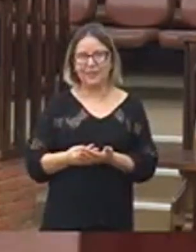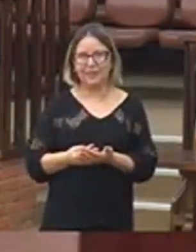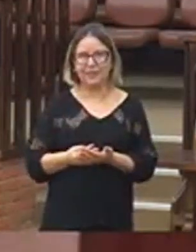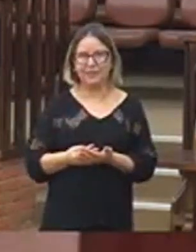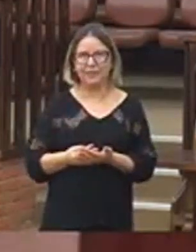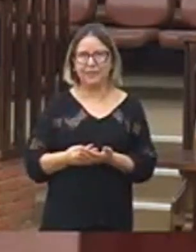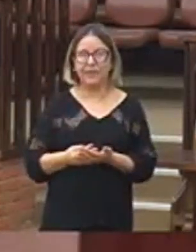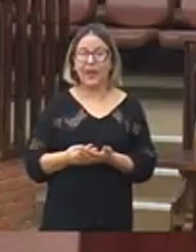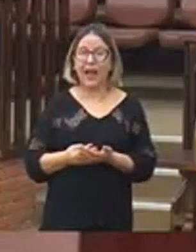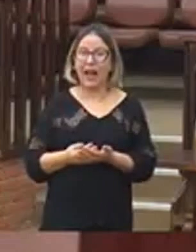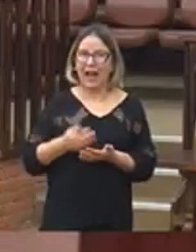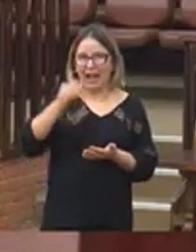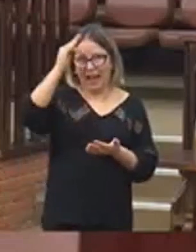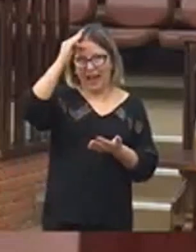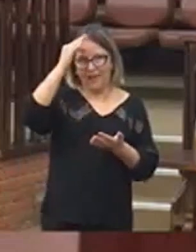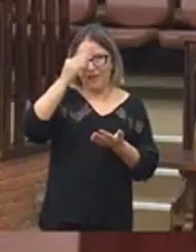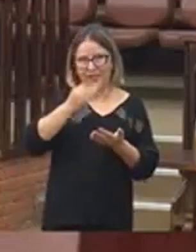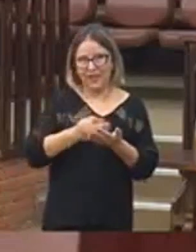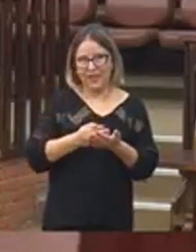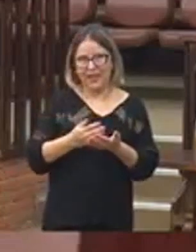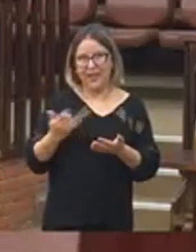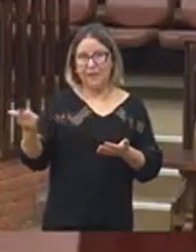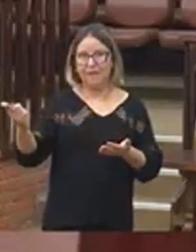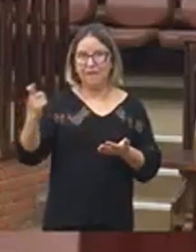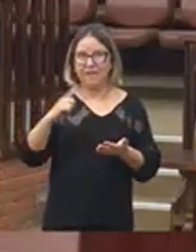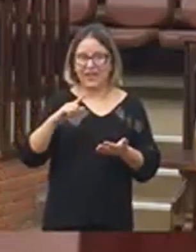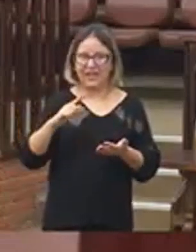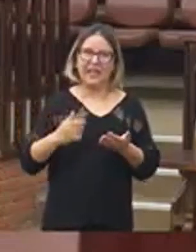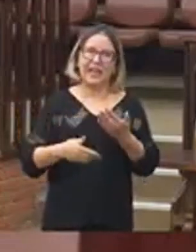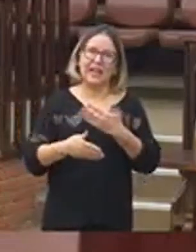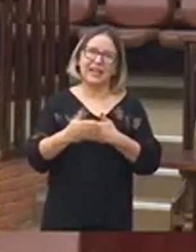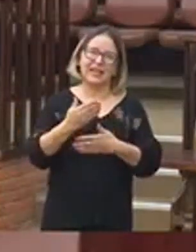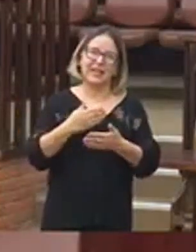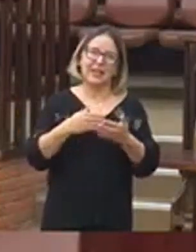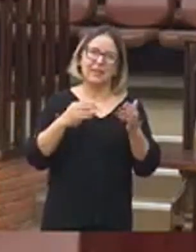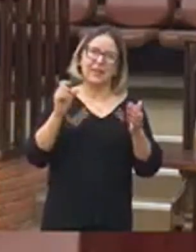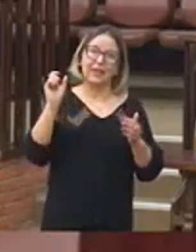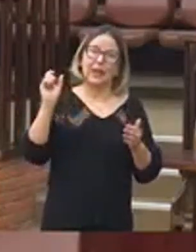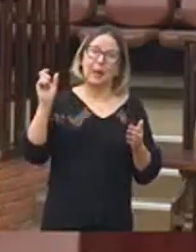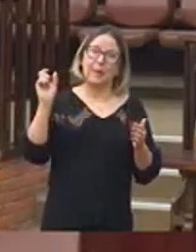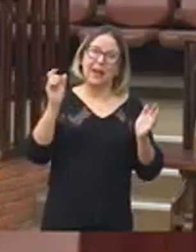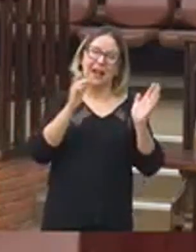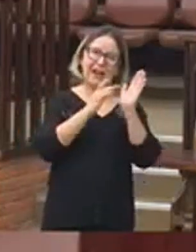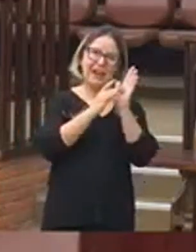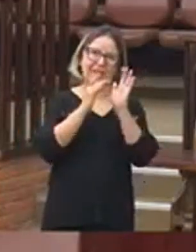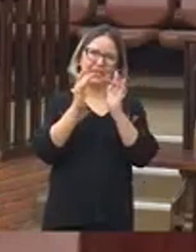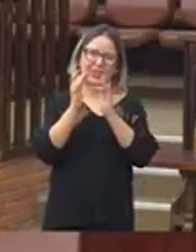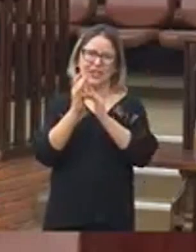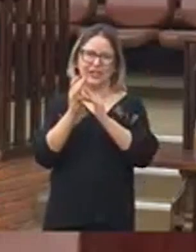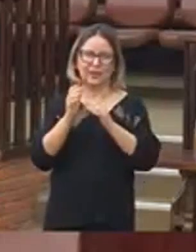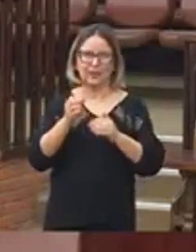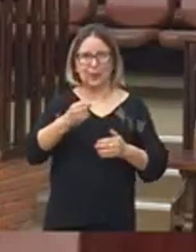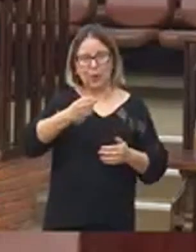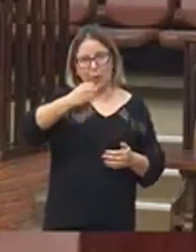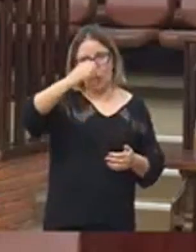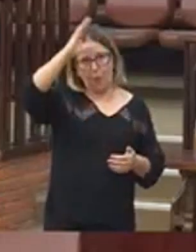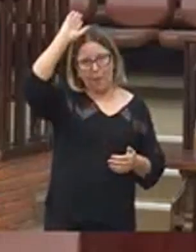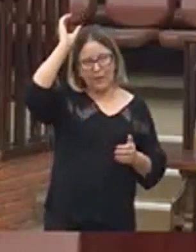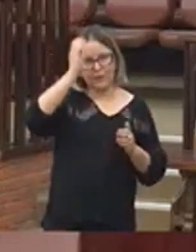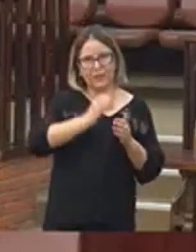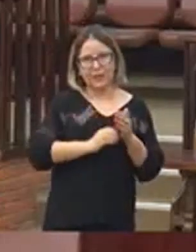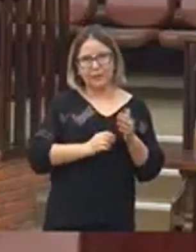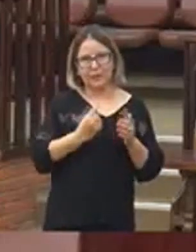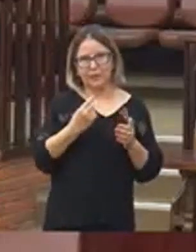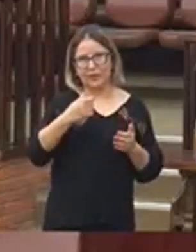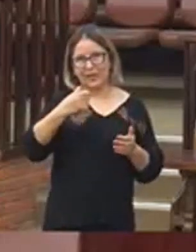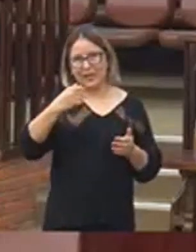palavra de Jesus. Romanos capítulo 10, versículo 17. Romanos 10,